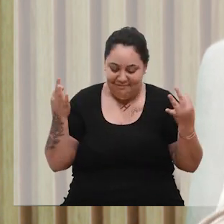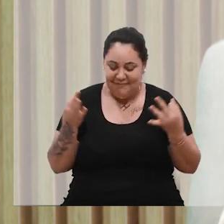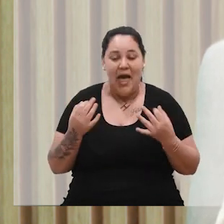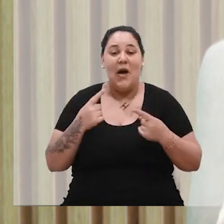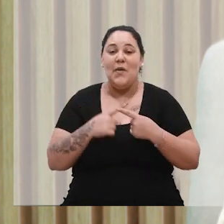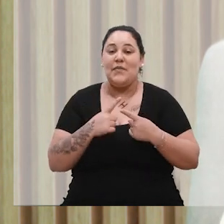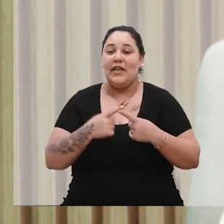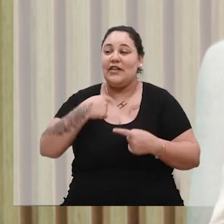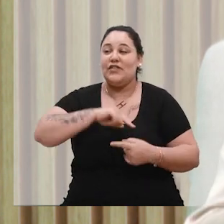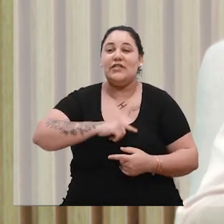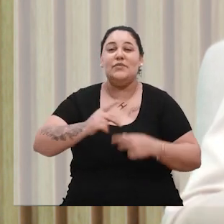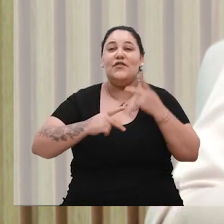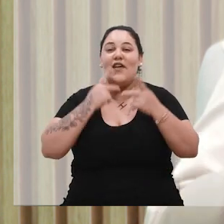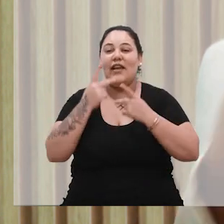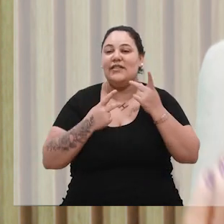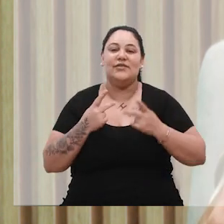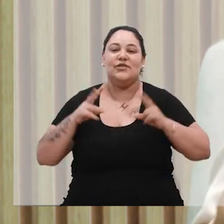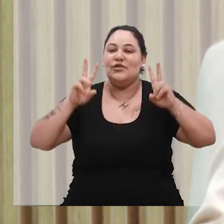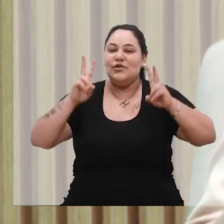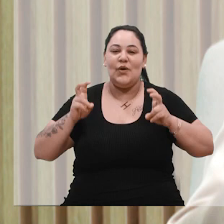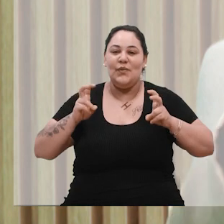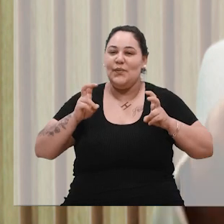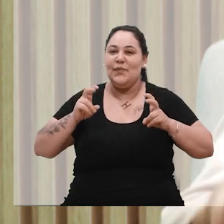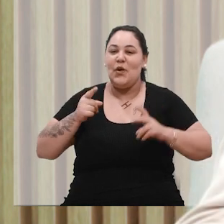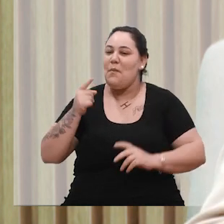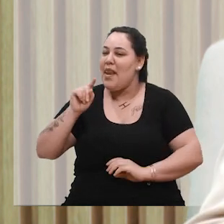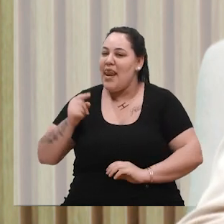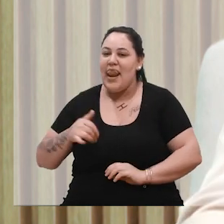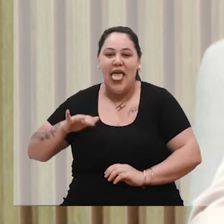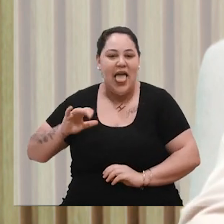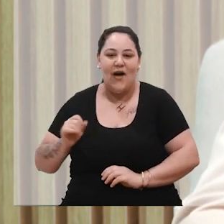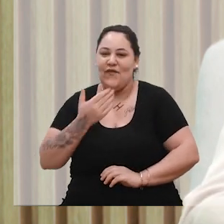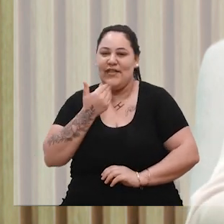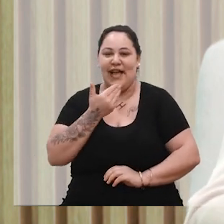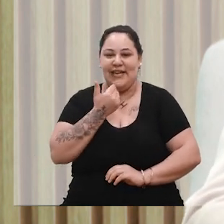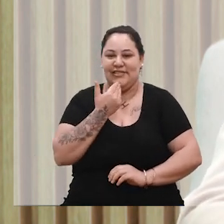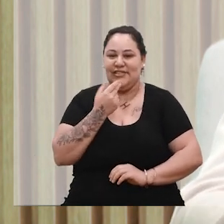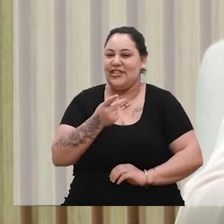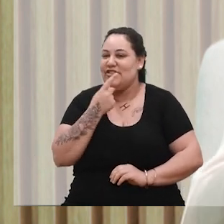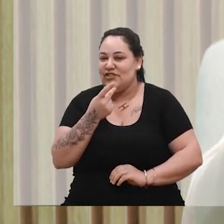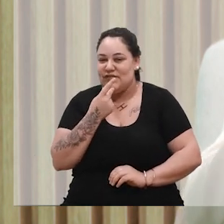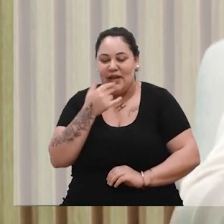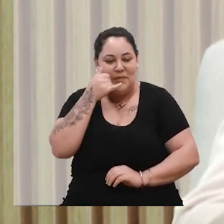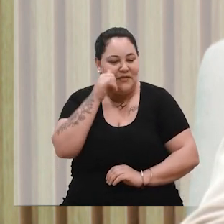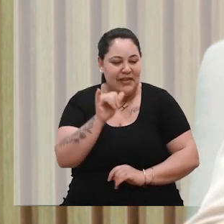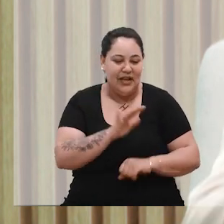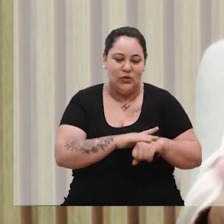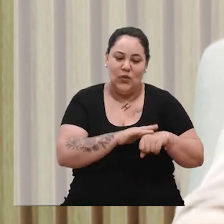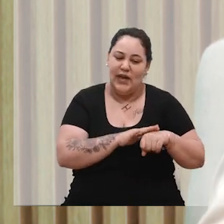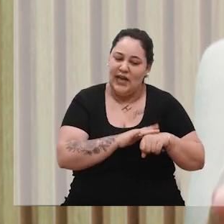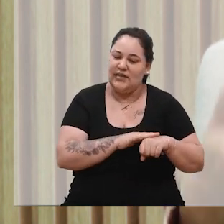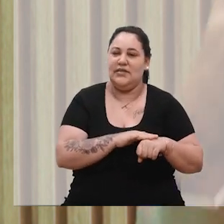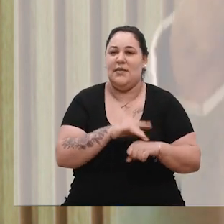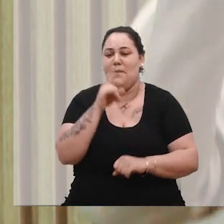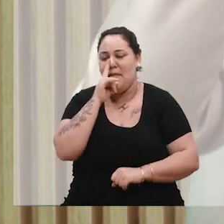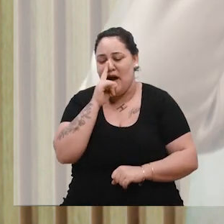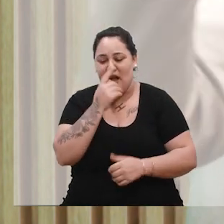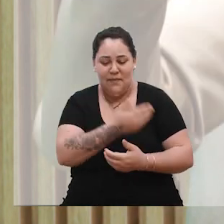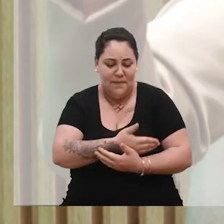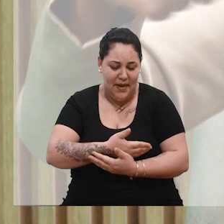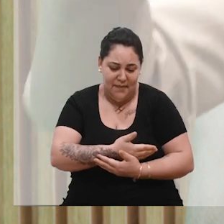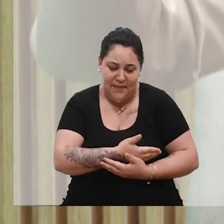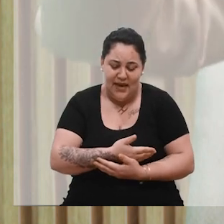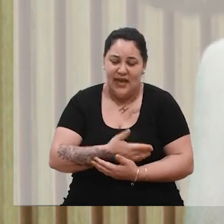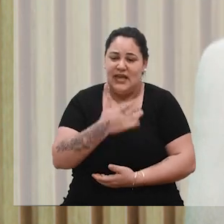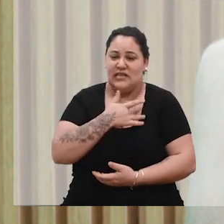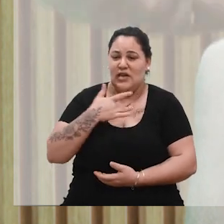gente está falando sobre 1 milhão de vantagens, né? Desde que a gente fala de todas as coisas, de prevenção de doenças de mãe, bebê, a gente está falando